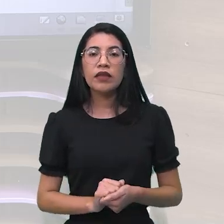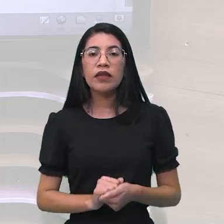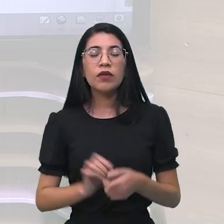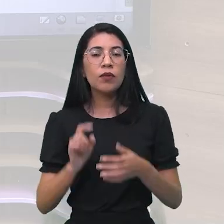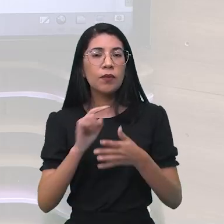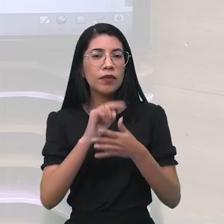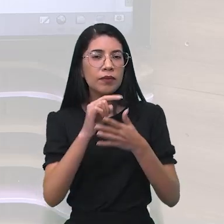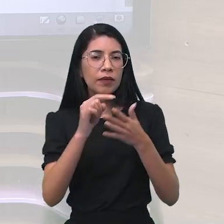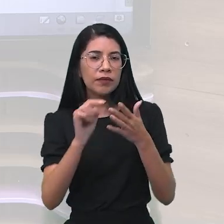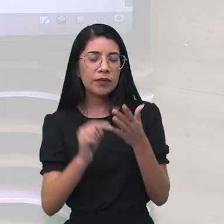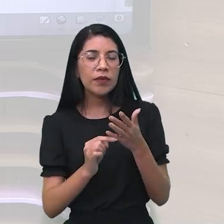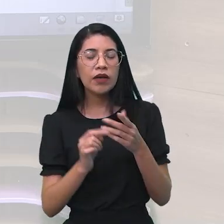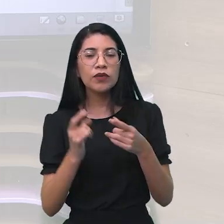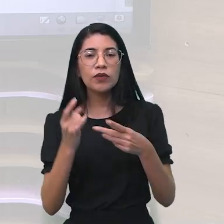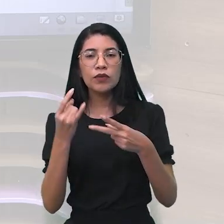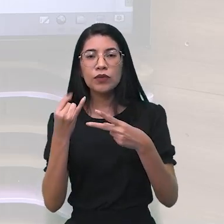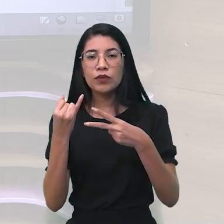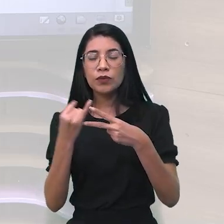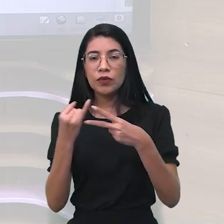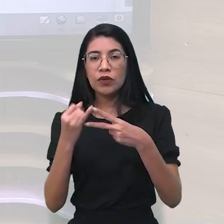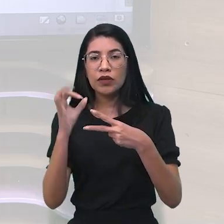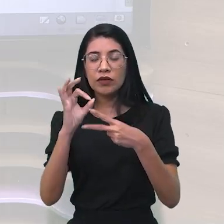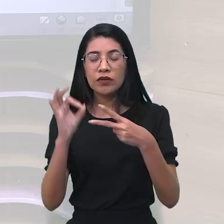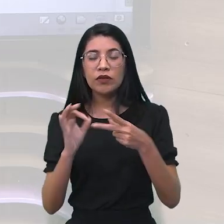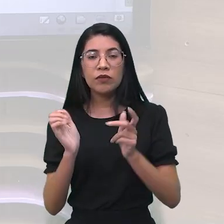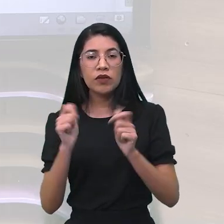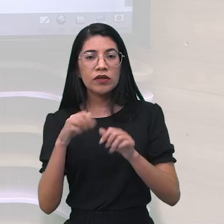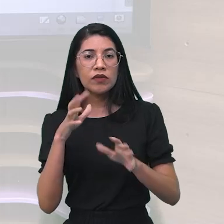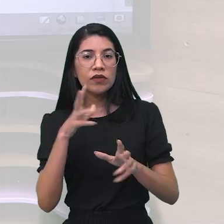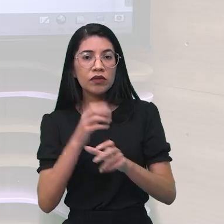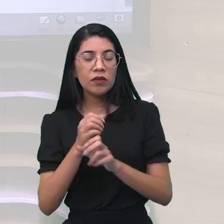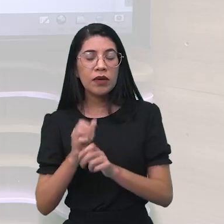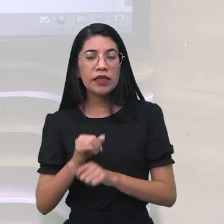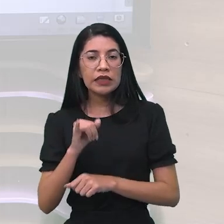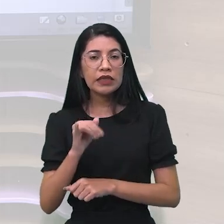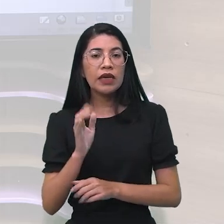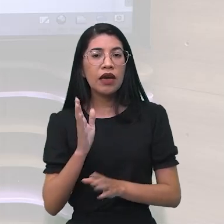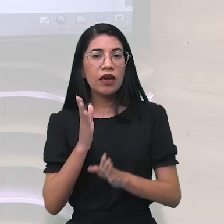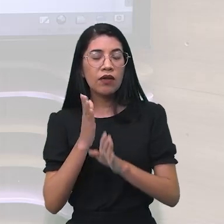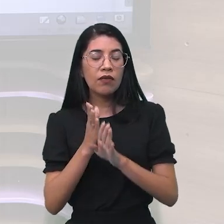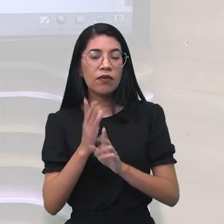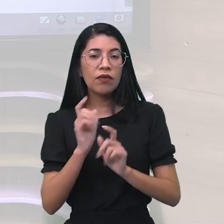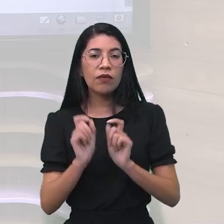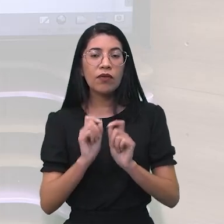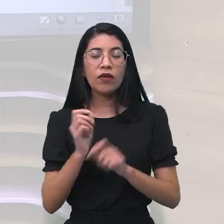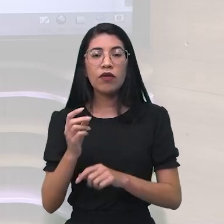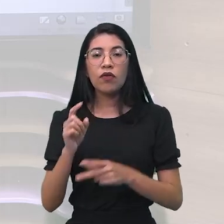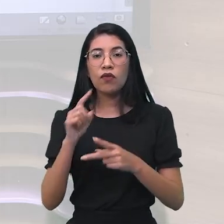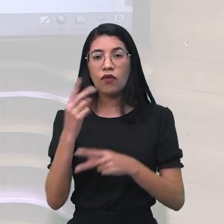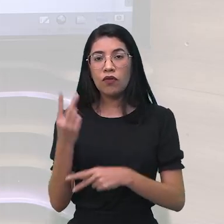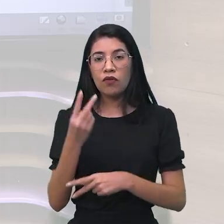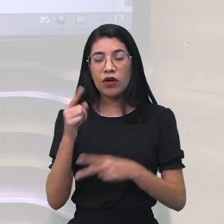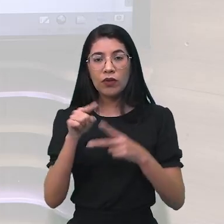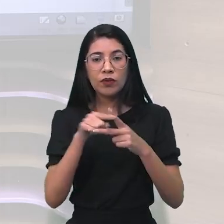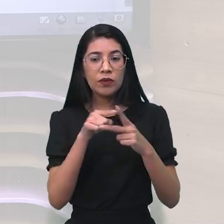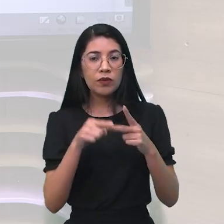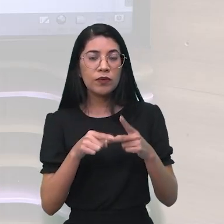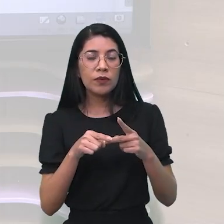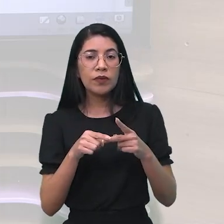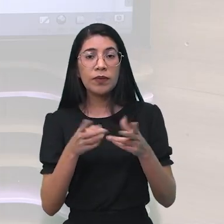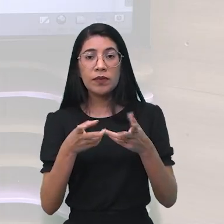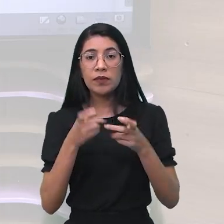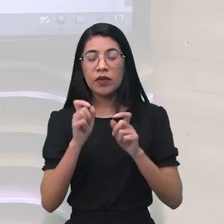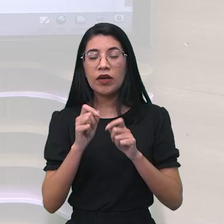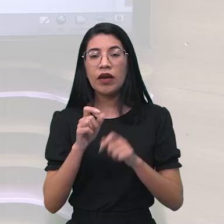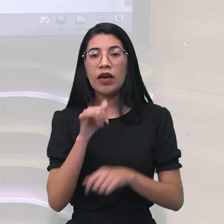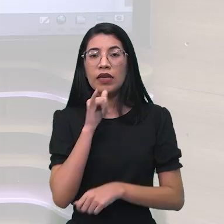para qualquer um desses polígonos aqui, quando eu quiser encontrar os ângulos internos. Veja que o